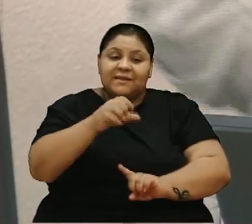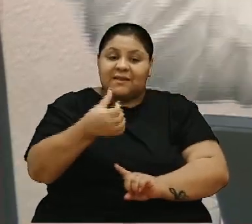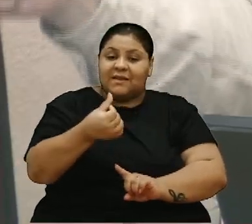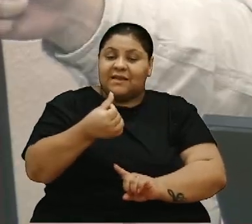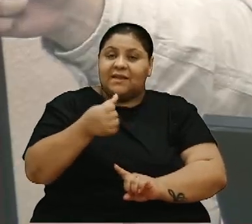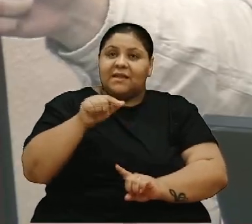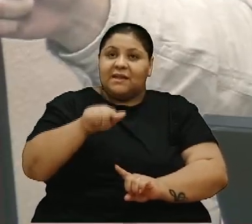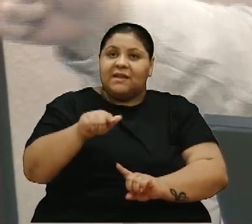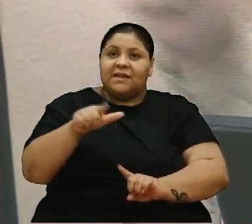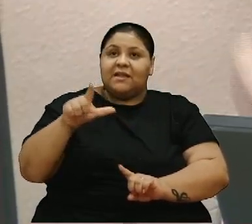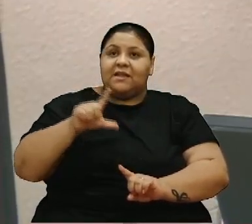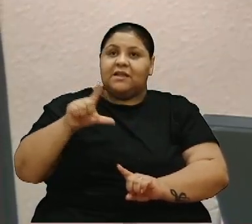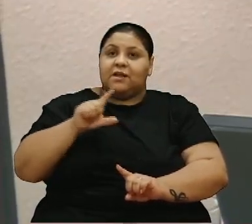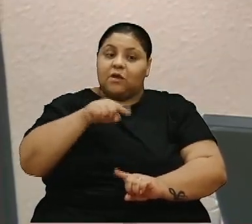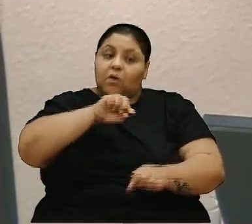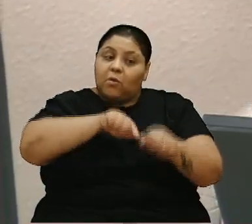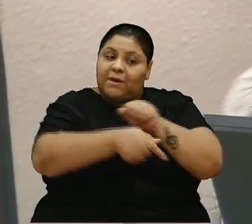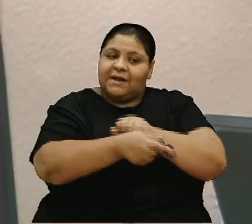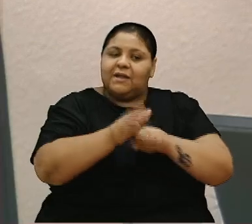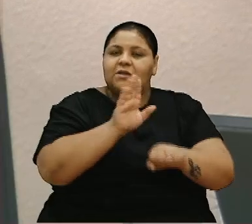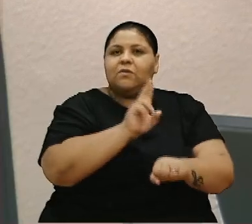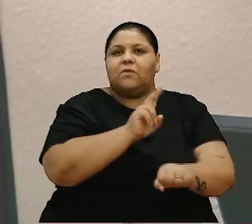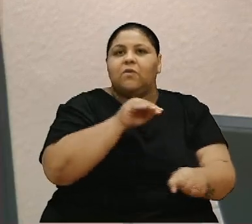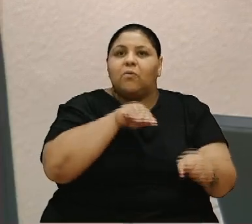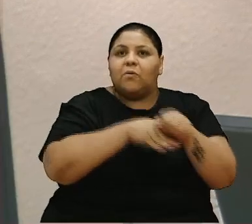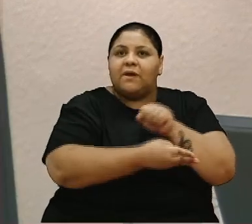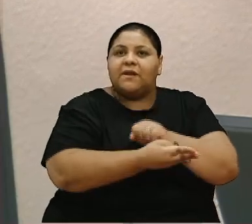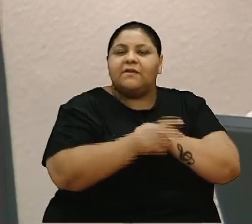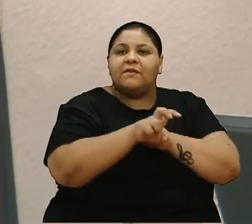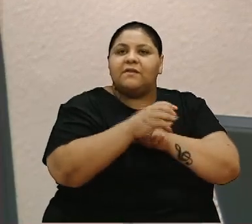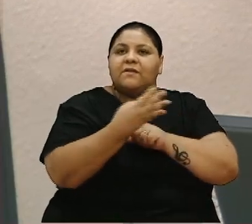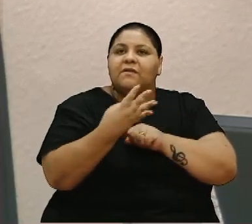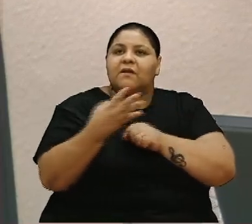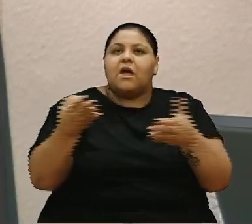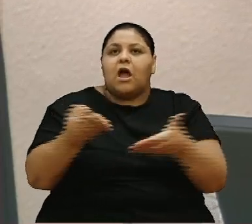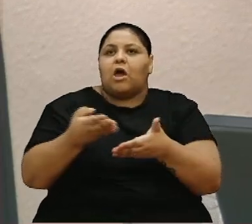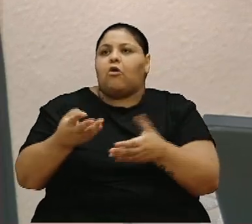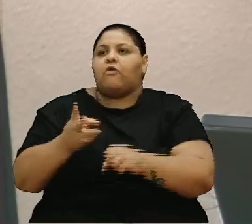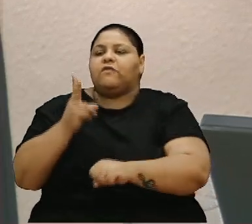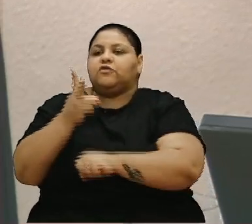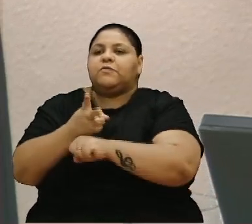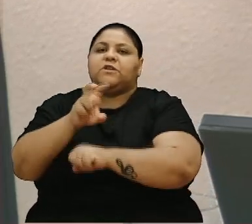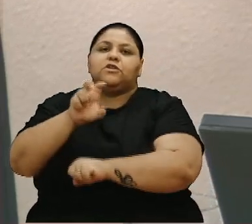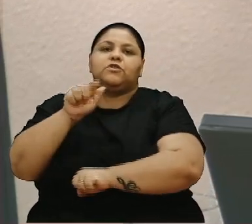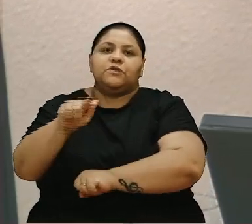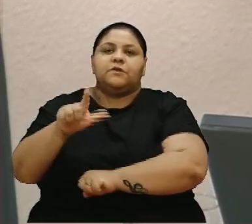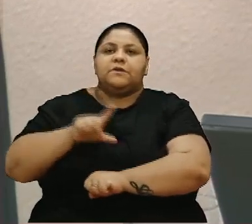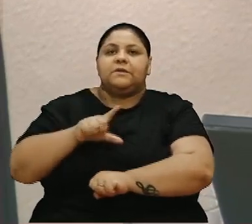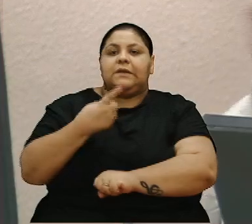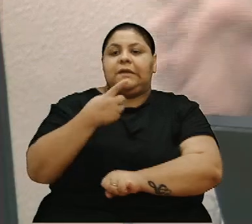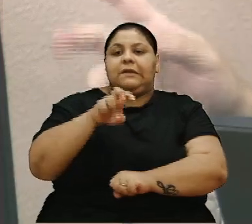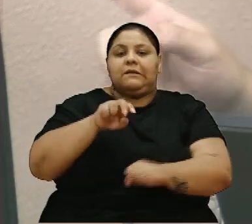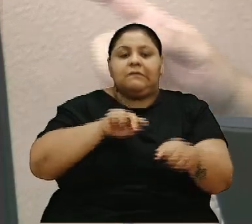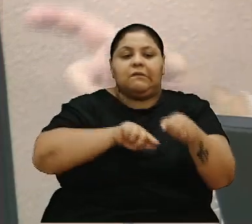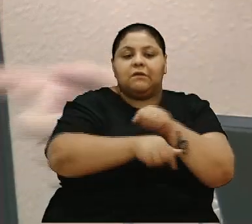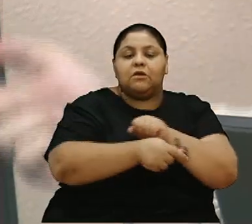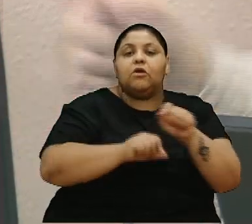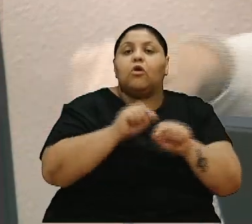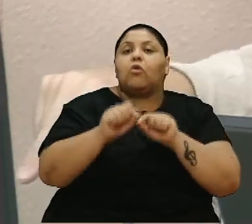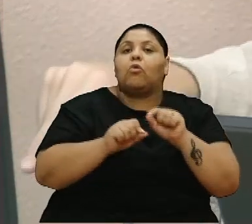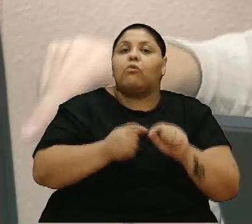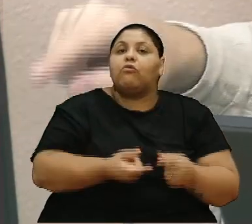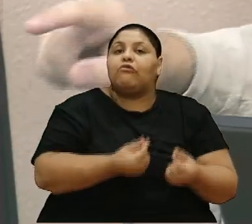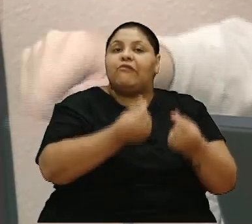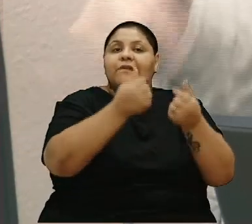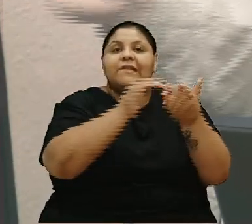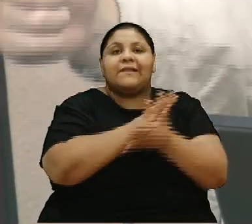retinha 54. Agora, o senhor vai lá e faz um empréstimo de 5 mil, por exemplo, e tem 15 depositado. Quanto que vai reter?